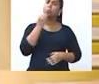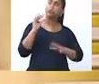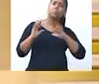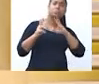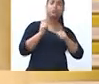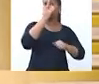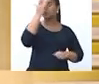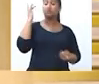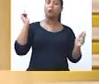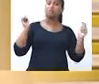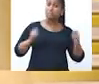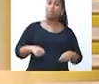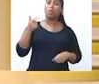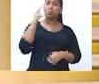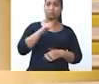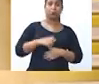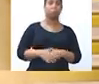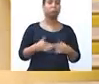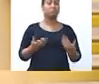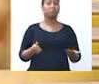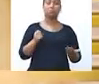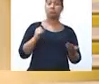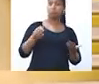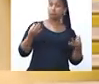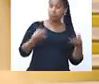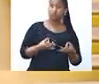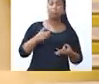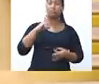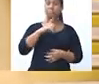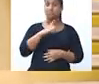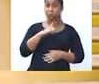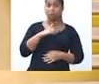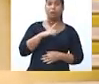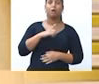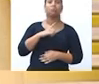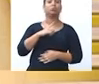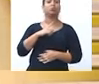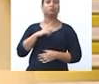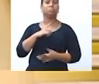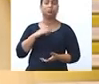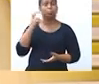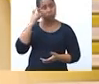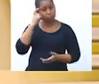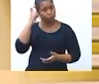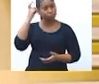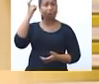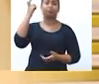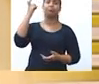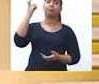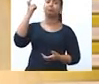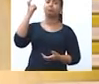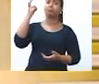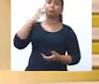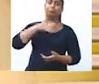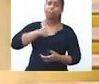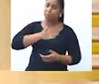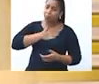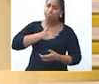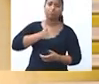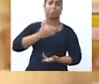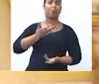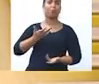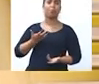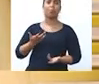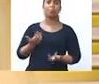todo mundo para que possam alcançar. Porque, certamente, temos condições, capacidade, gosto,